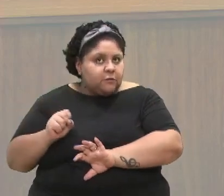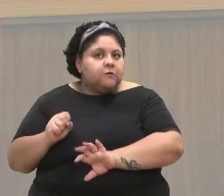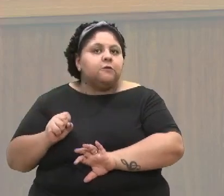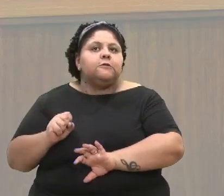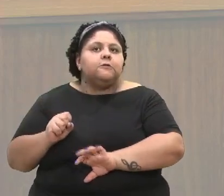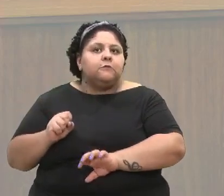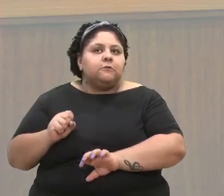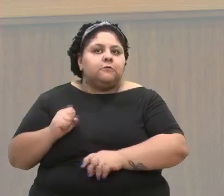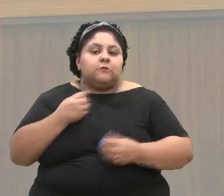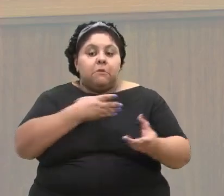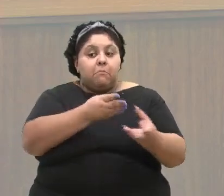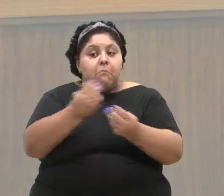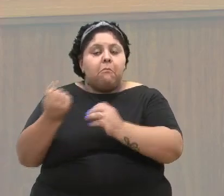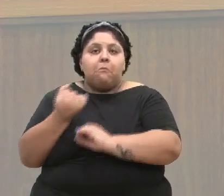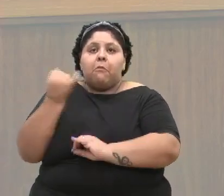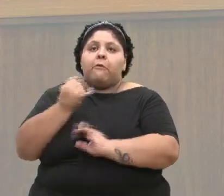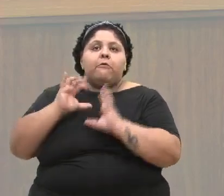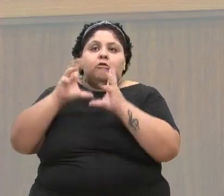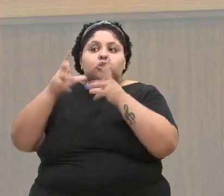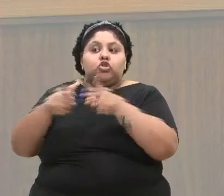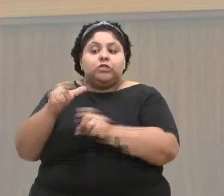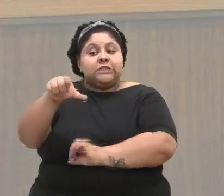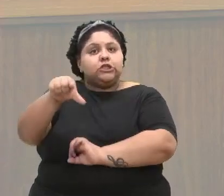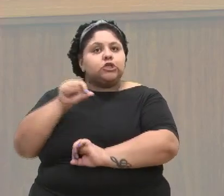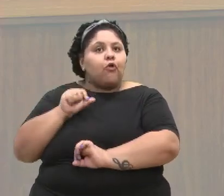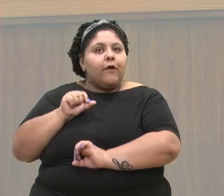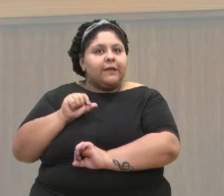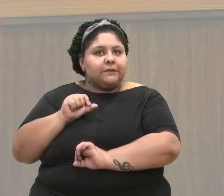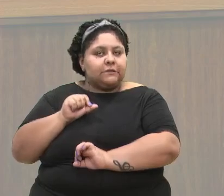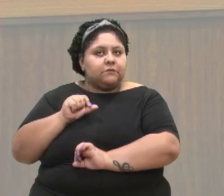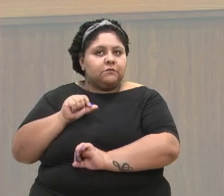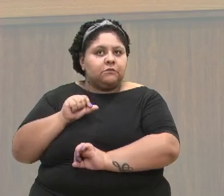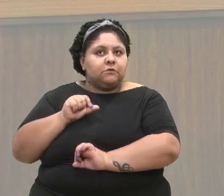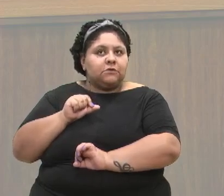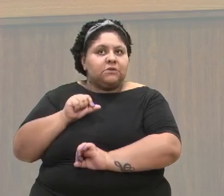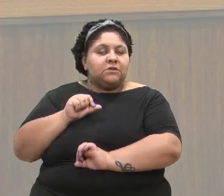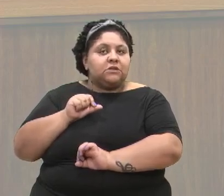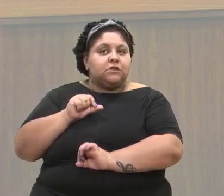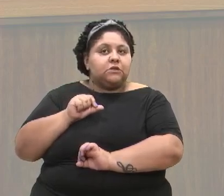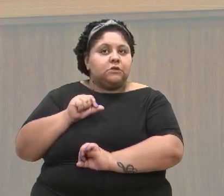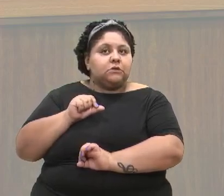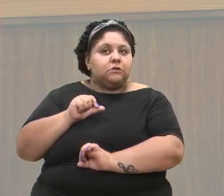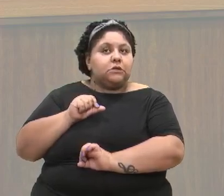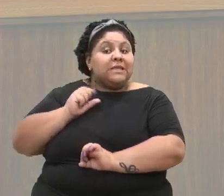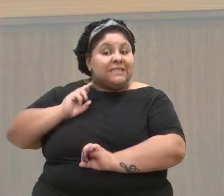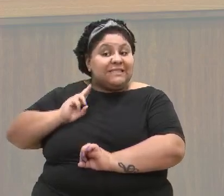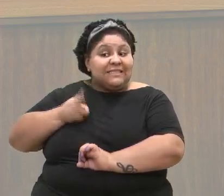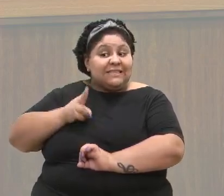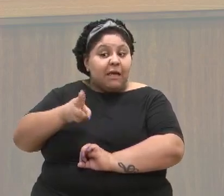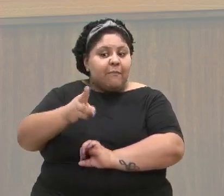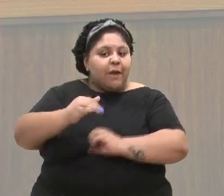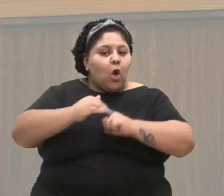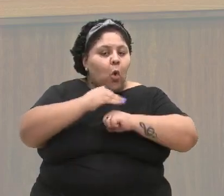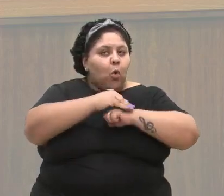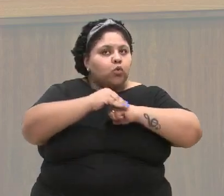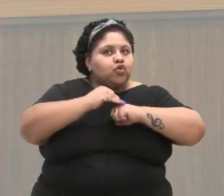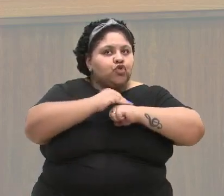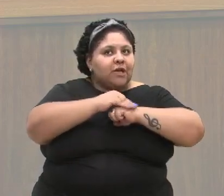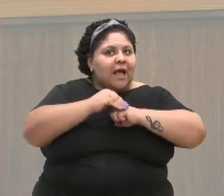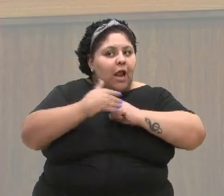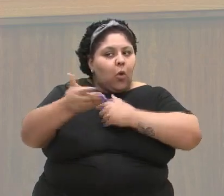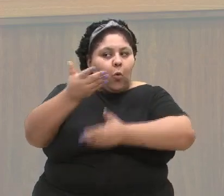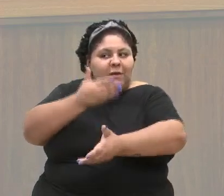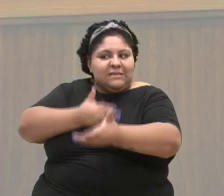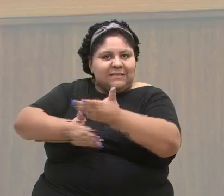muito importante que todas as decisões que são tomadas sejam tomadas sempre com diálogo, sempre com essa